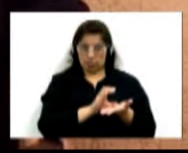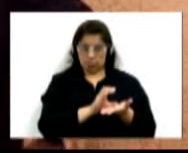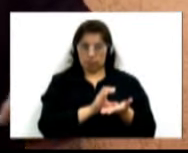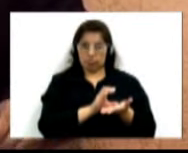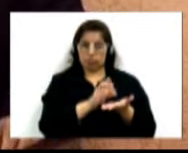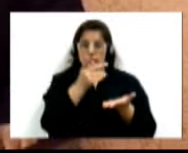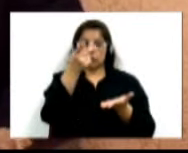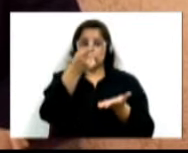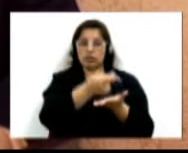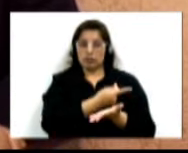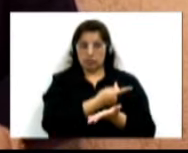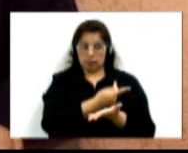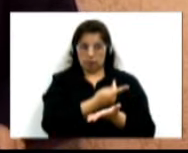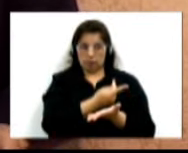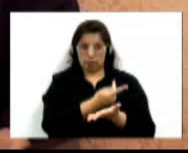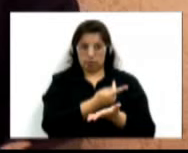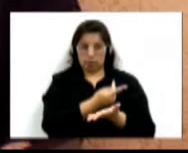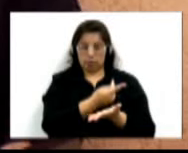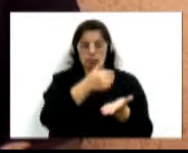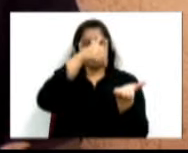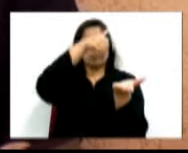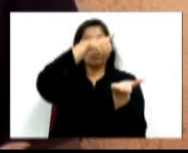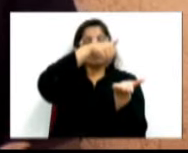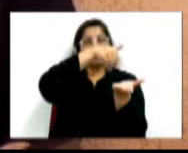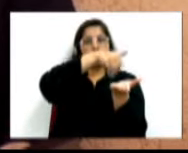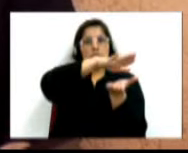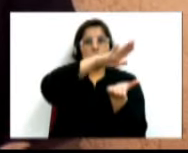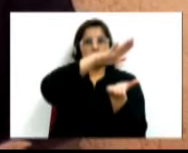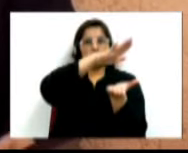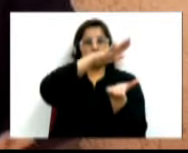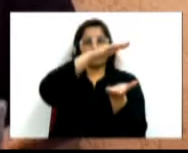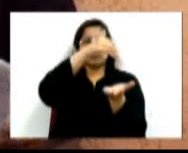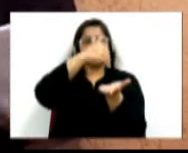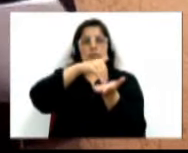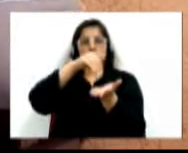3.400.000 reais. Ele saiu da secretaria.